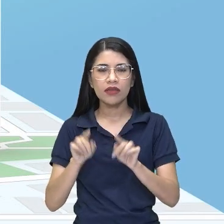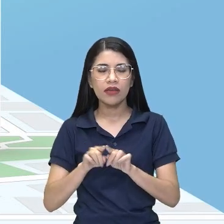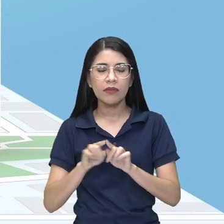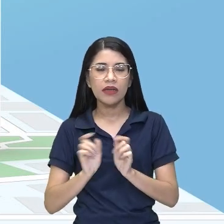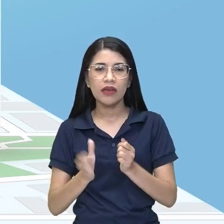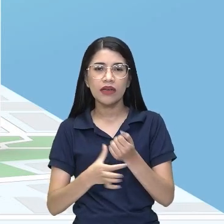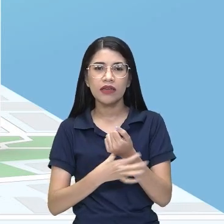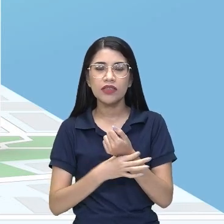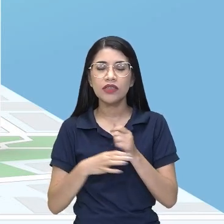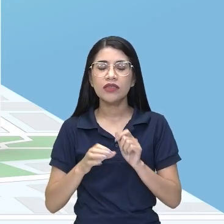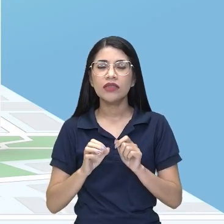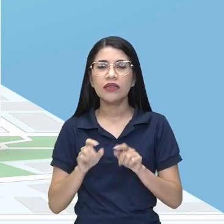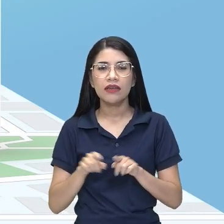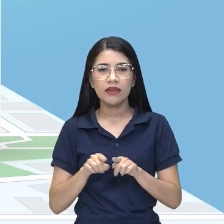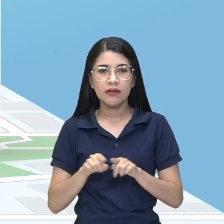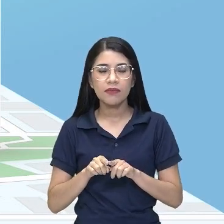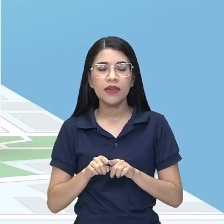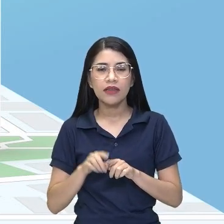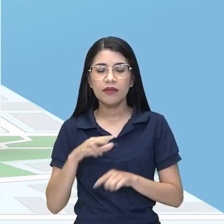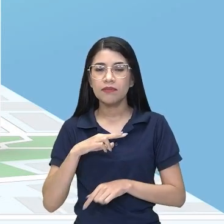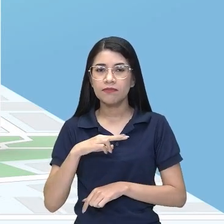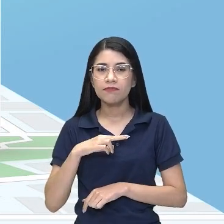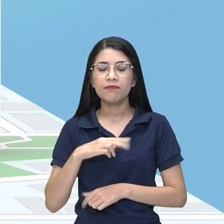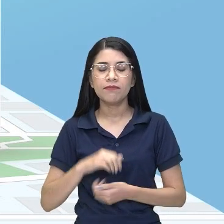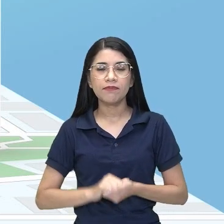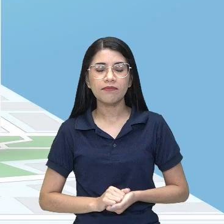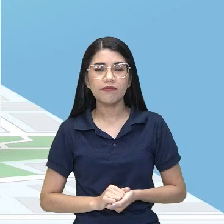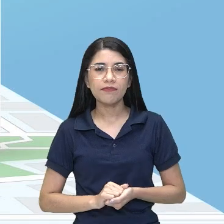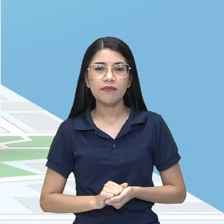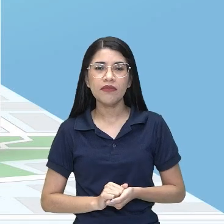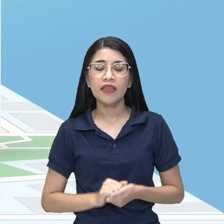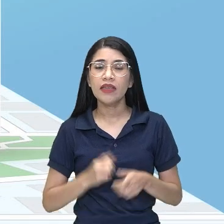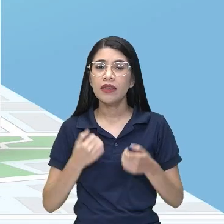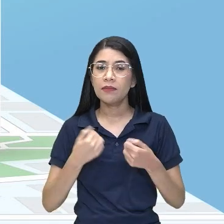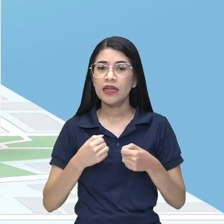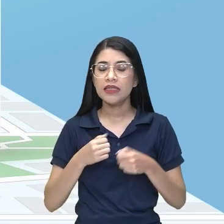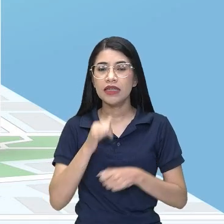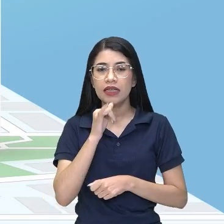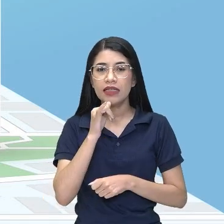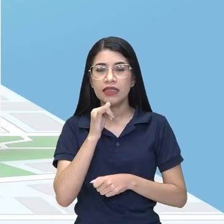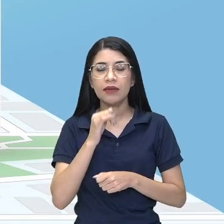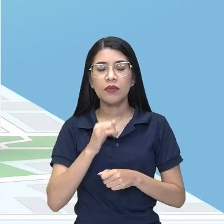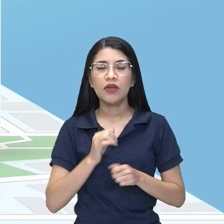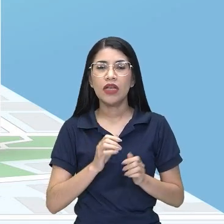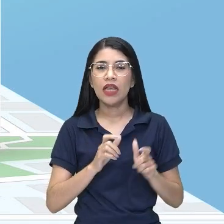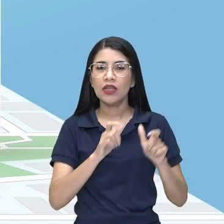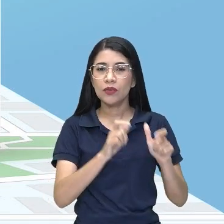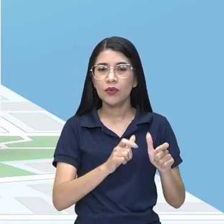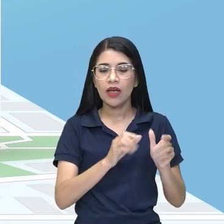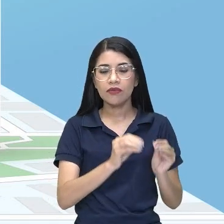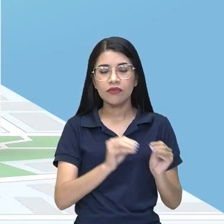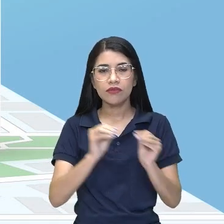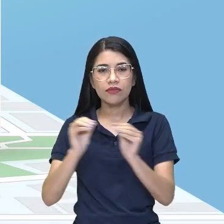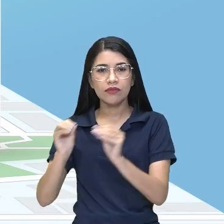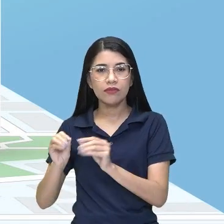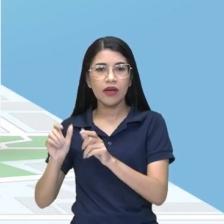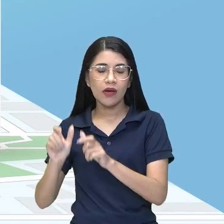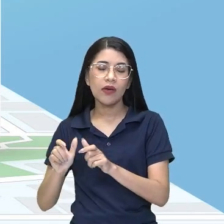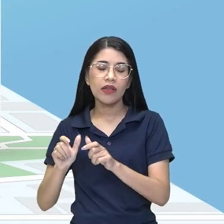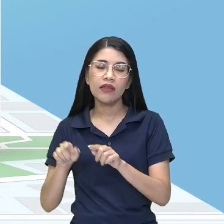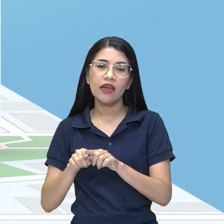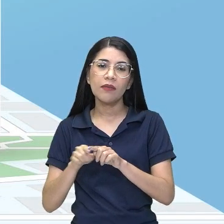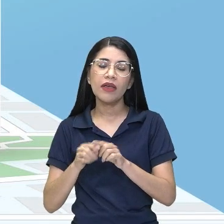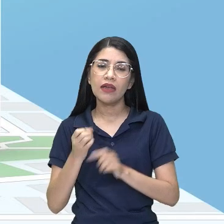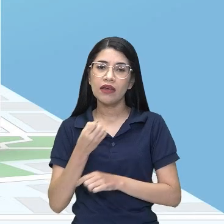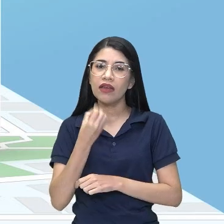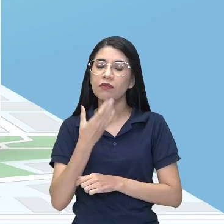aí segurança pessoal, sim. Por quê? Você vai precisar se deslocar, vai chamar um carro. É interessante que você compartilhe ali